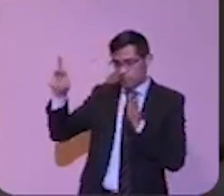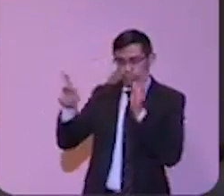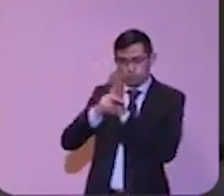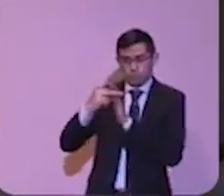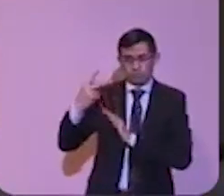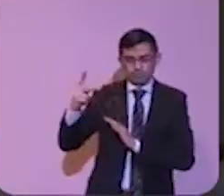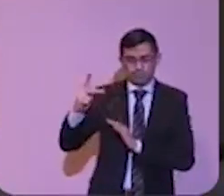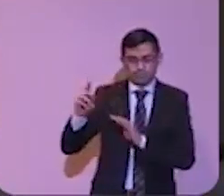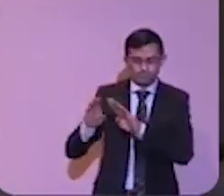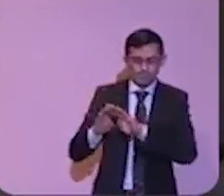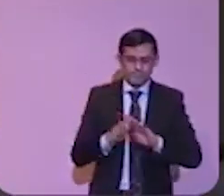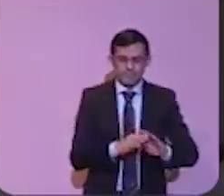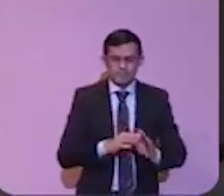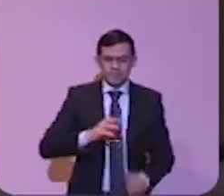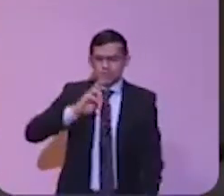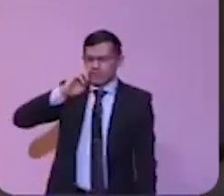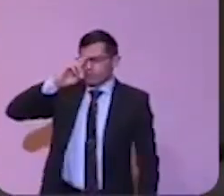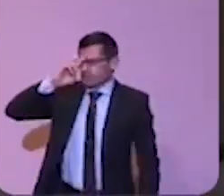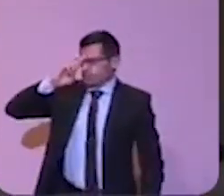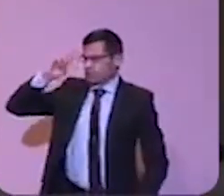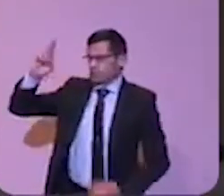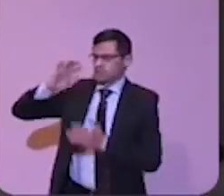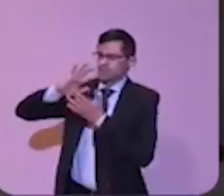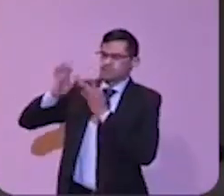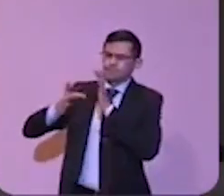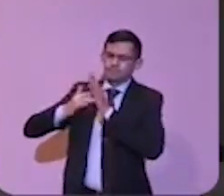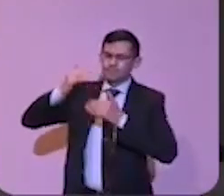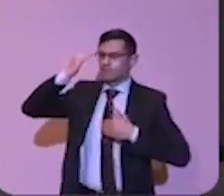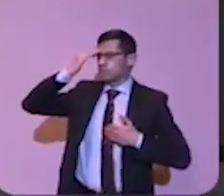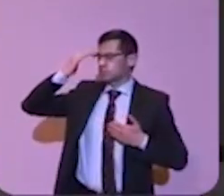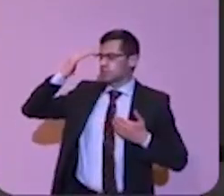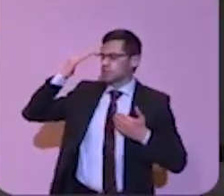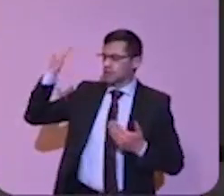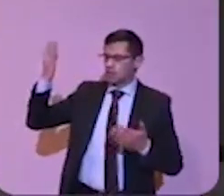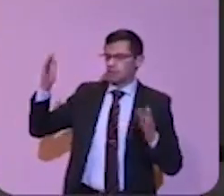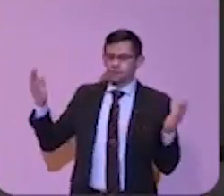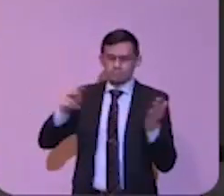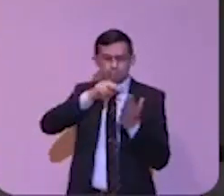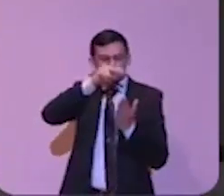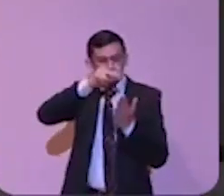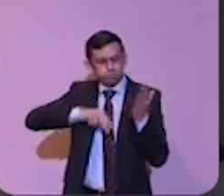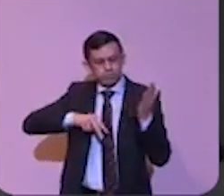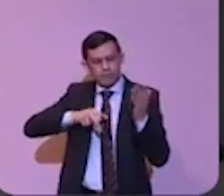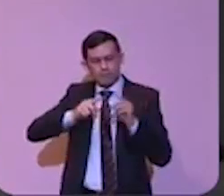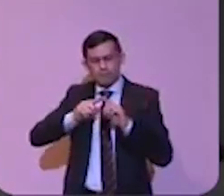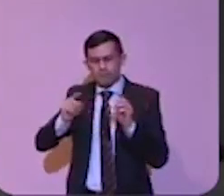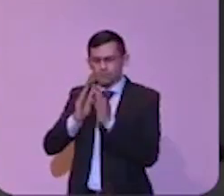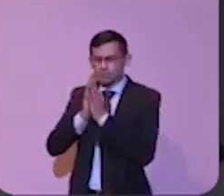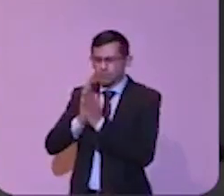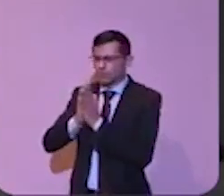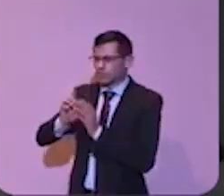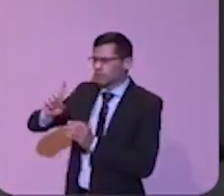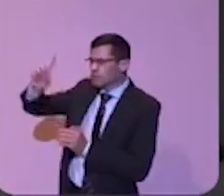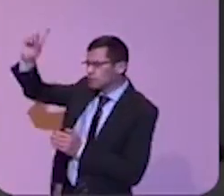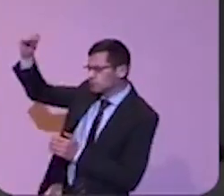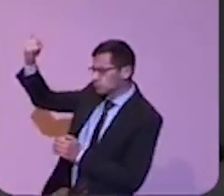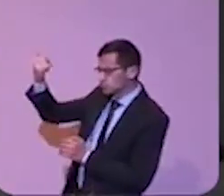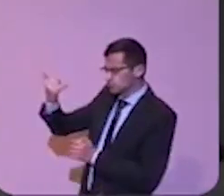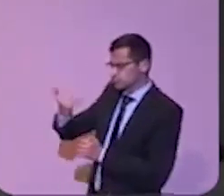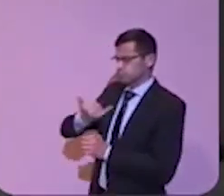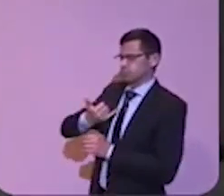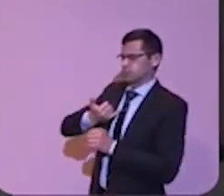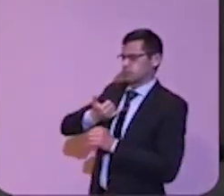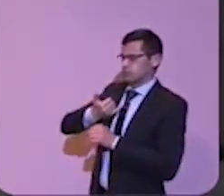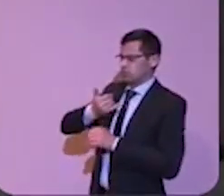Senhor Jesus, muito obrigado pela Tua palavra lida. Mas agora, Pai, aplica a Tua palavra ao